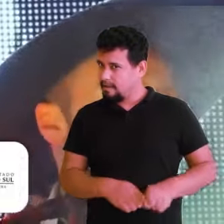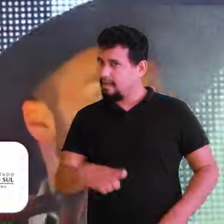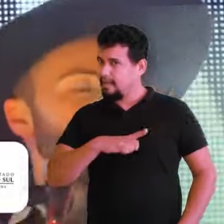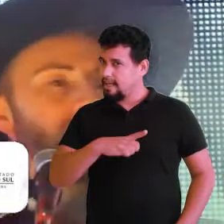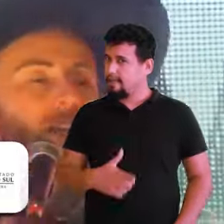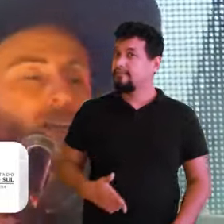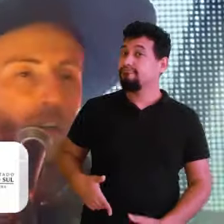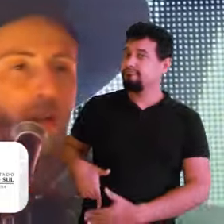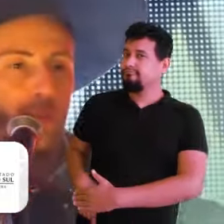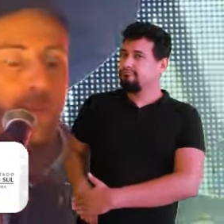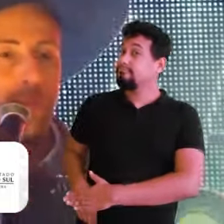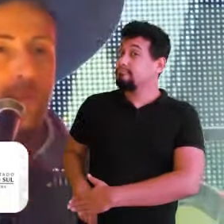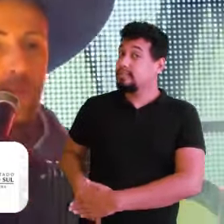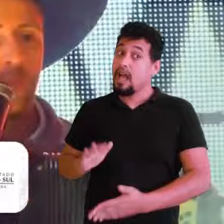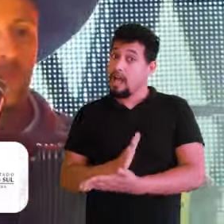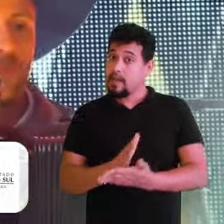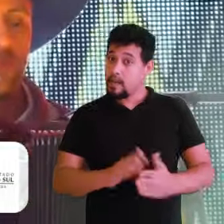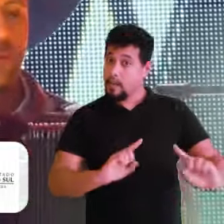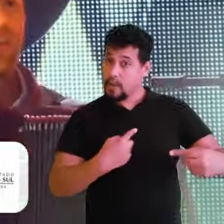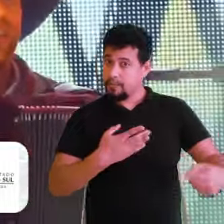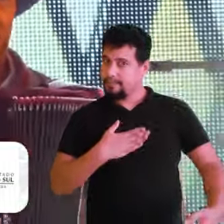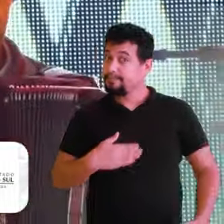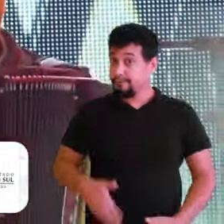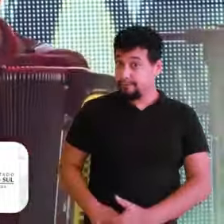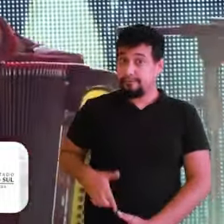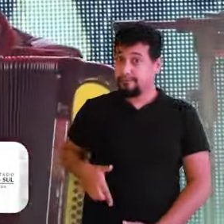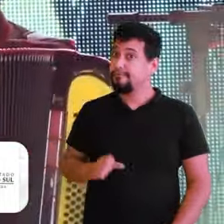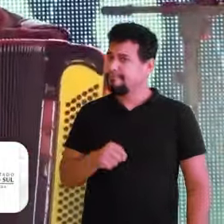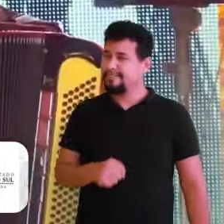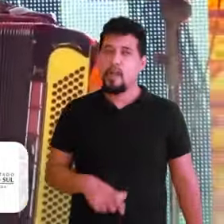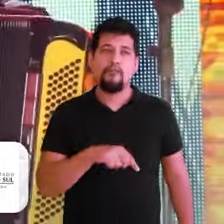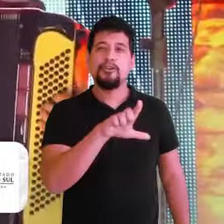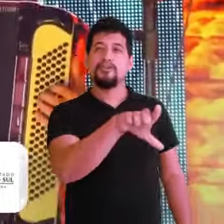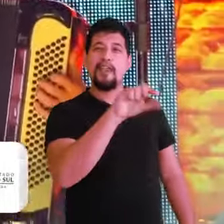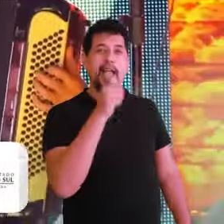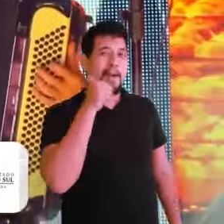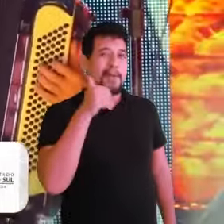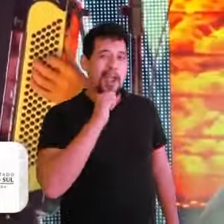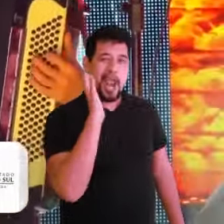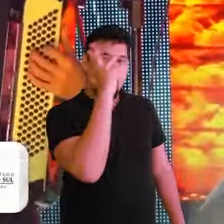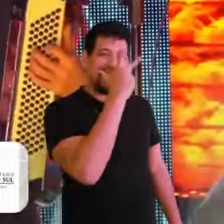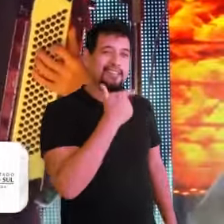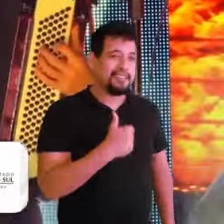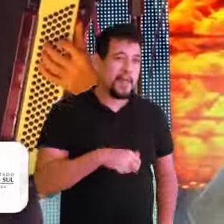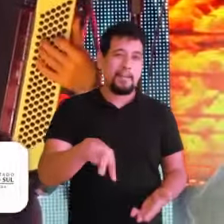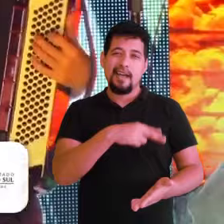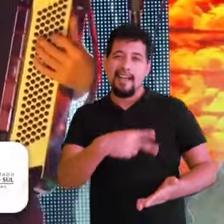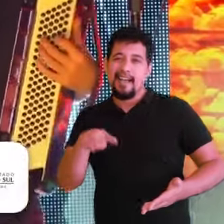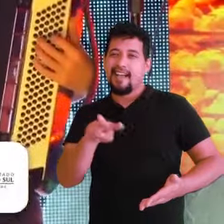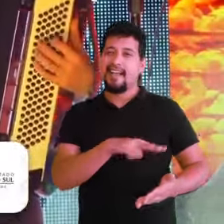desaforo. Vou tirar a china mais linda pra bailar decolatada. E se não